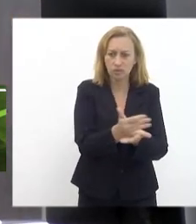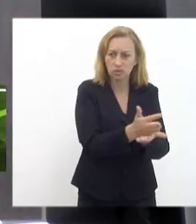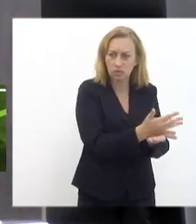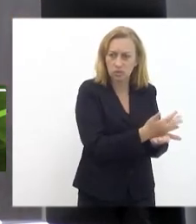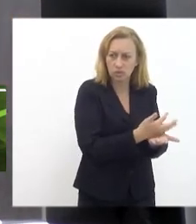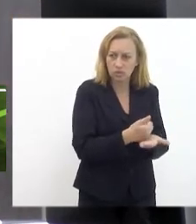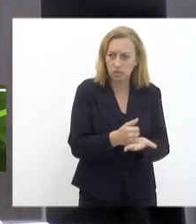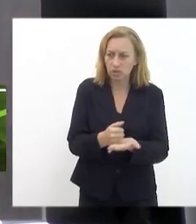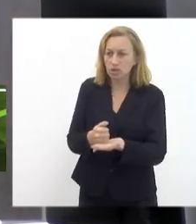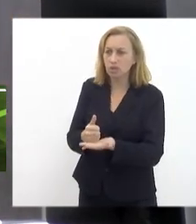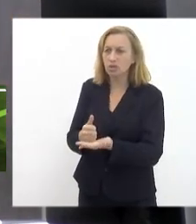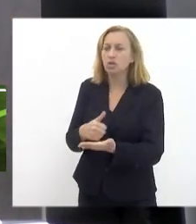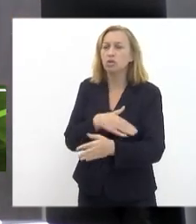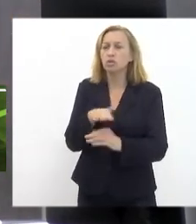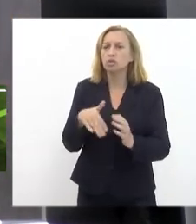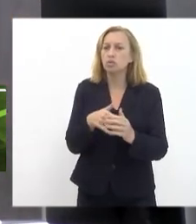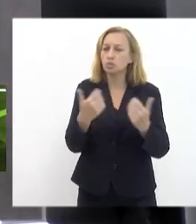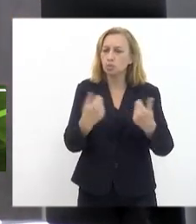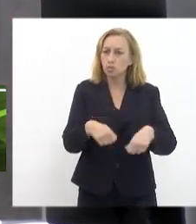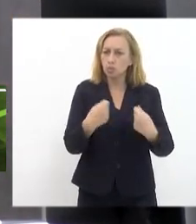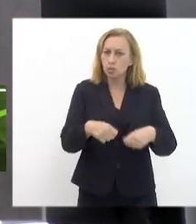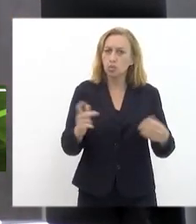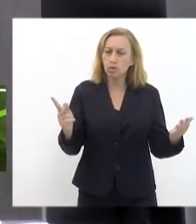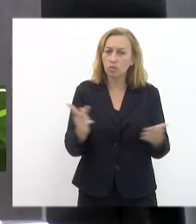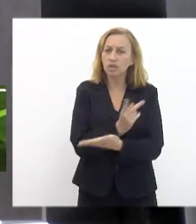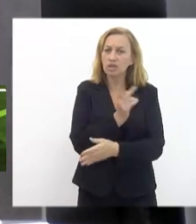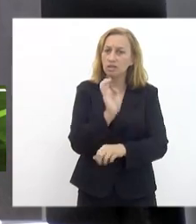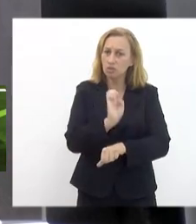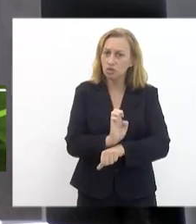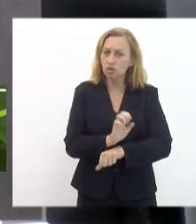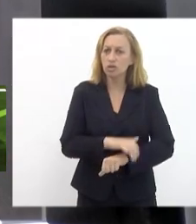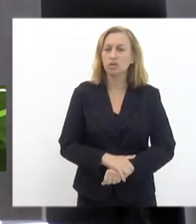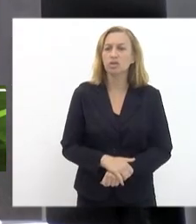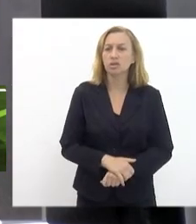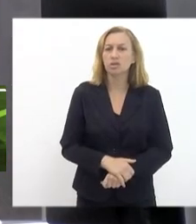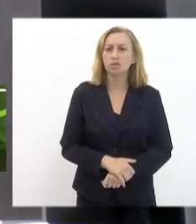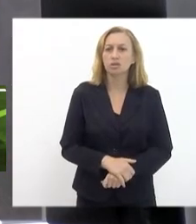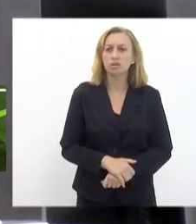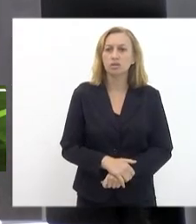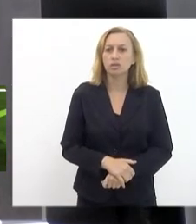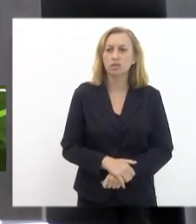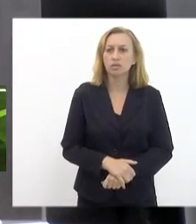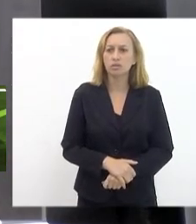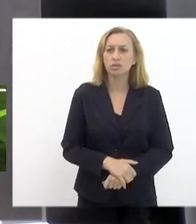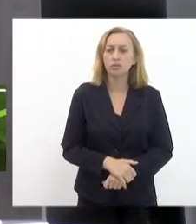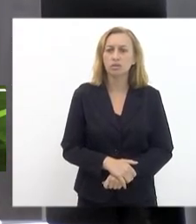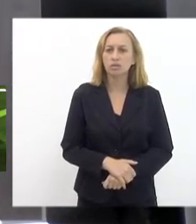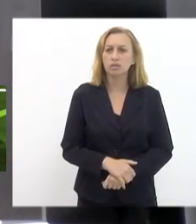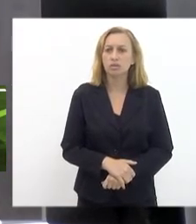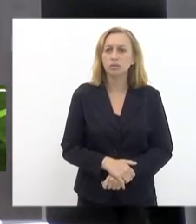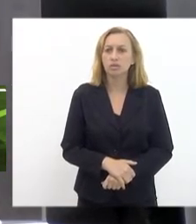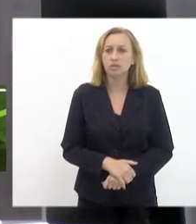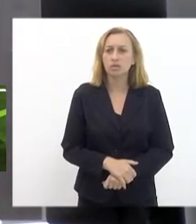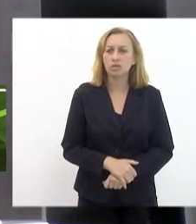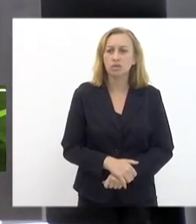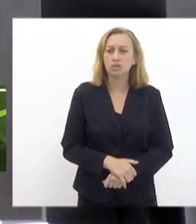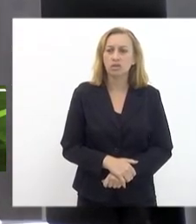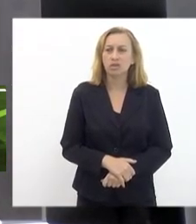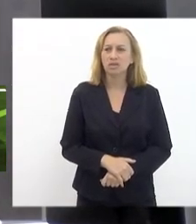necessidades que tá acontecendo nesse estado e que Ásia